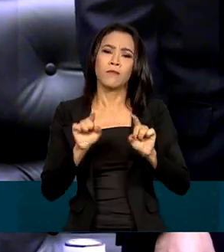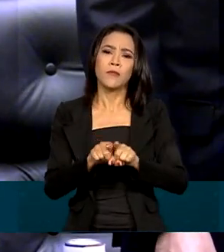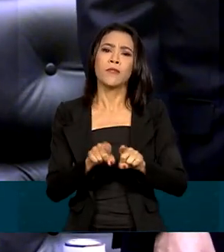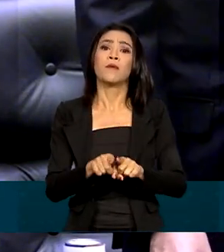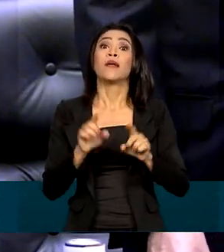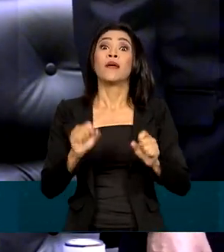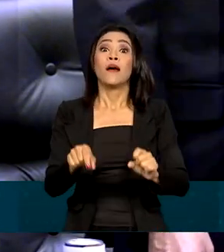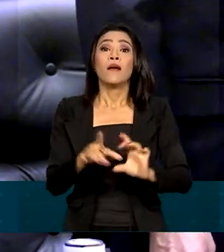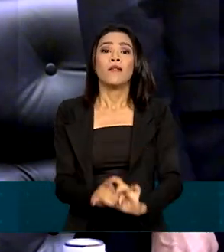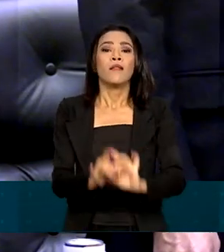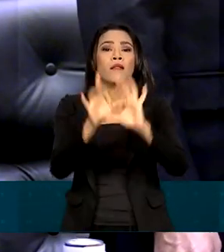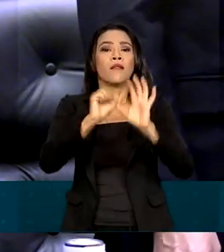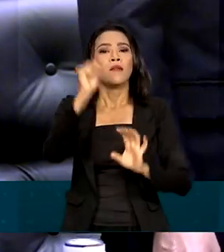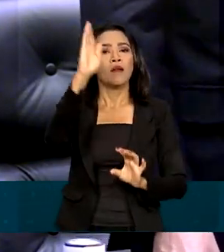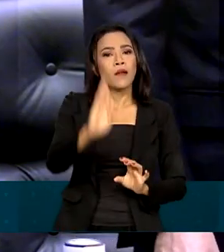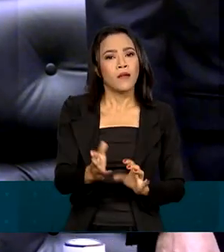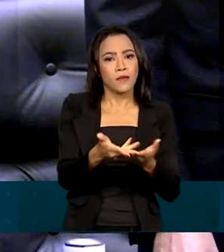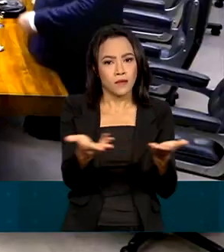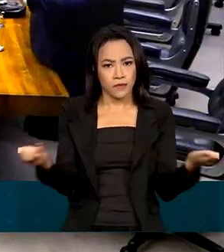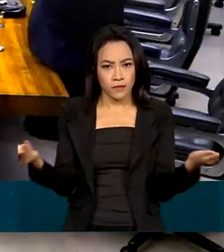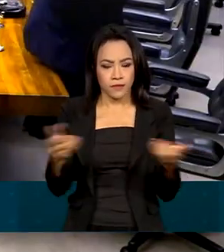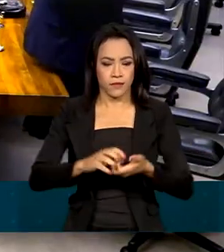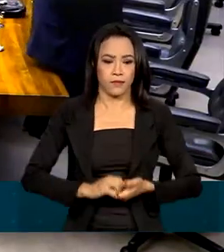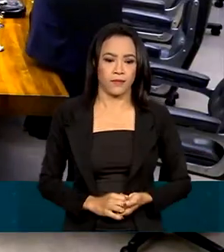independência do Brasil.